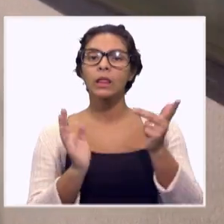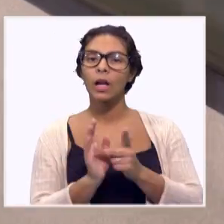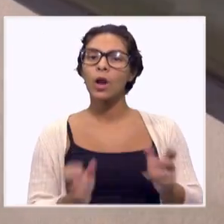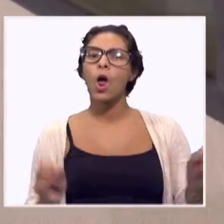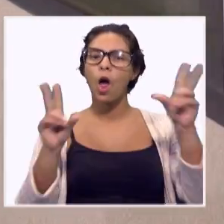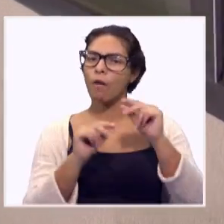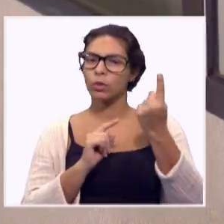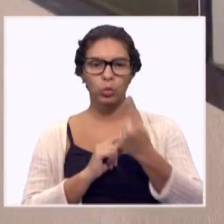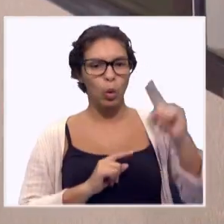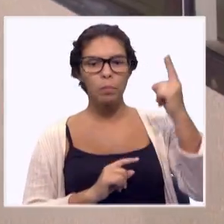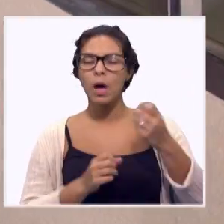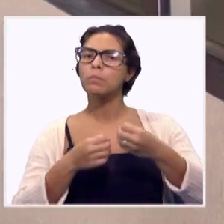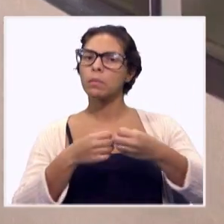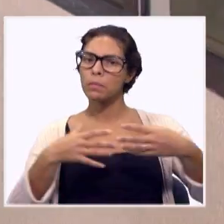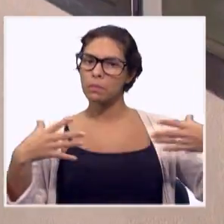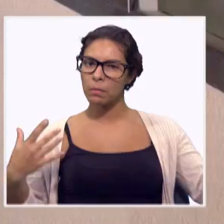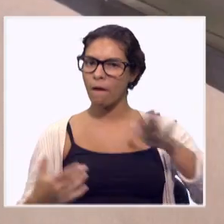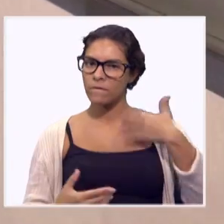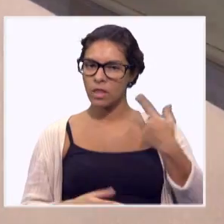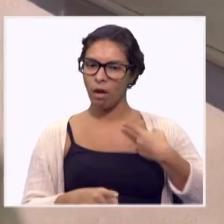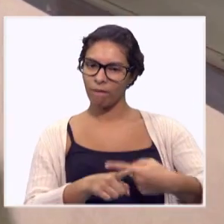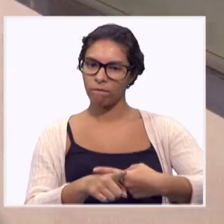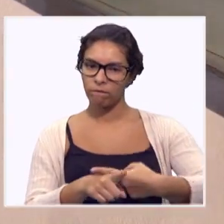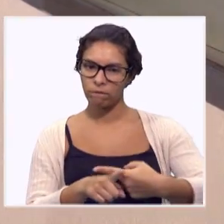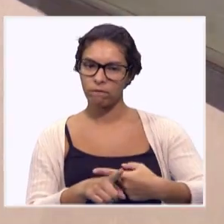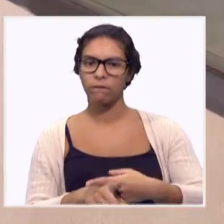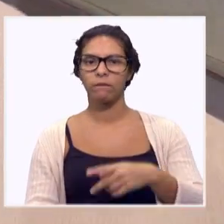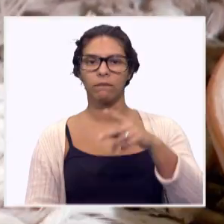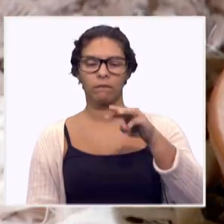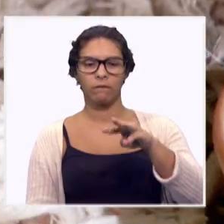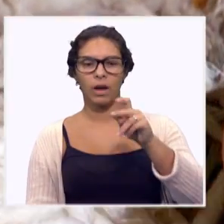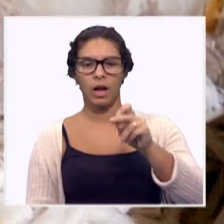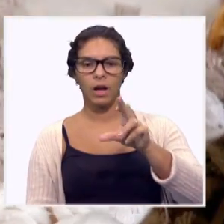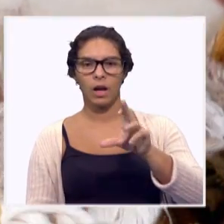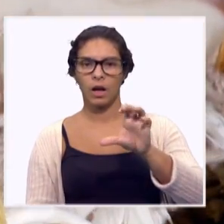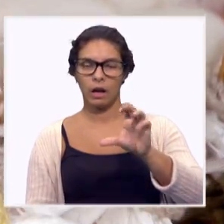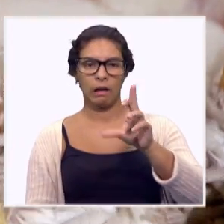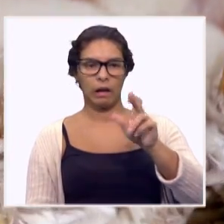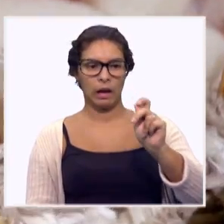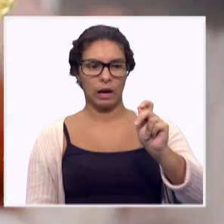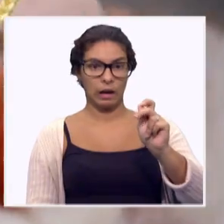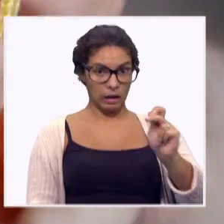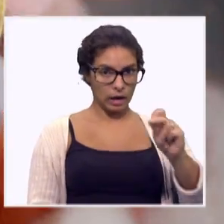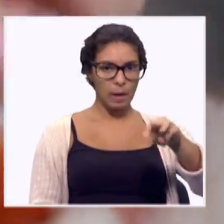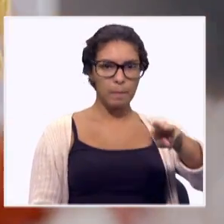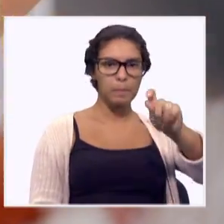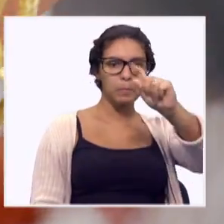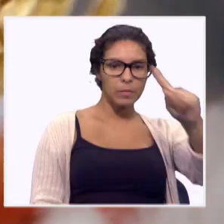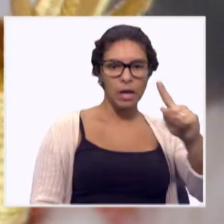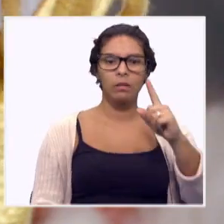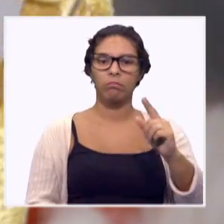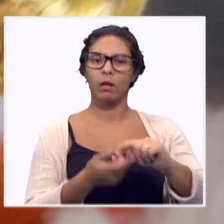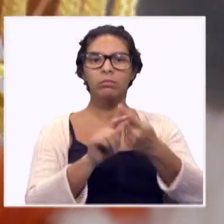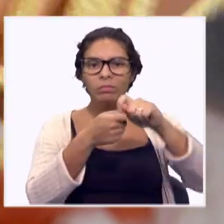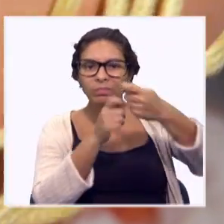Não é uma técnica moderna, mas está a conquistar cada vez mais pessoas. O macramé é uma forma de tecelagem manual que está de volta e